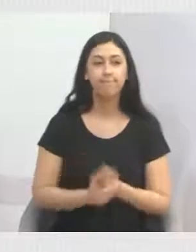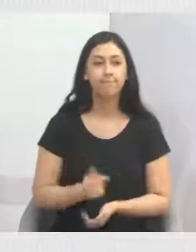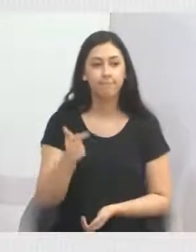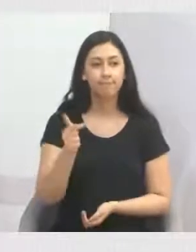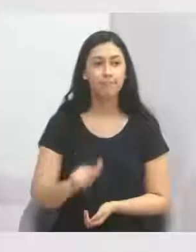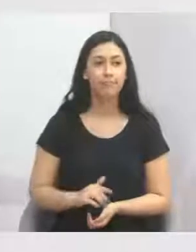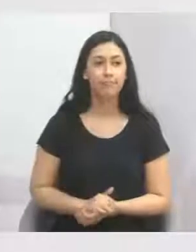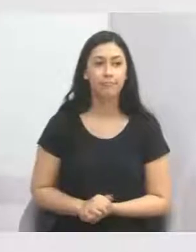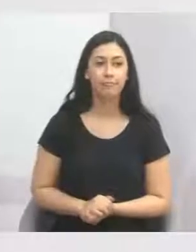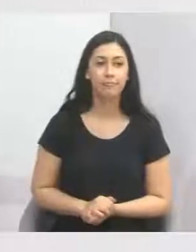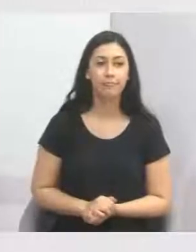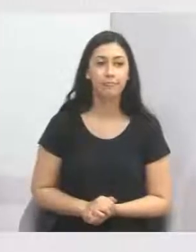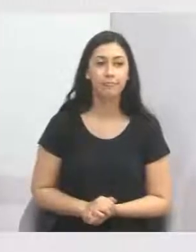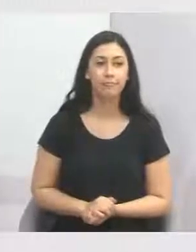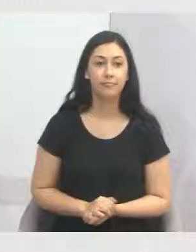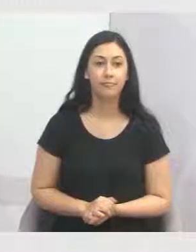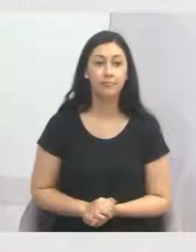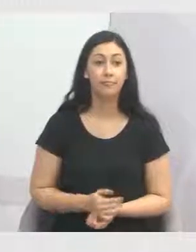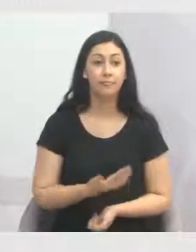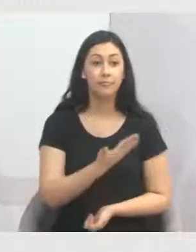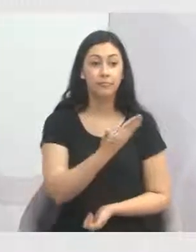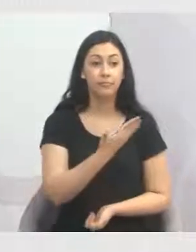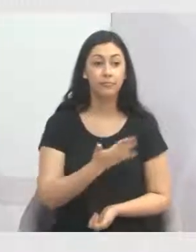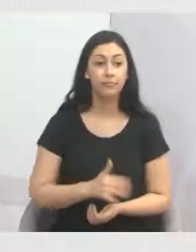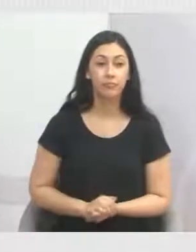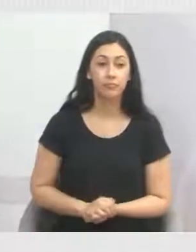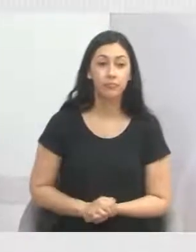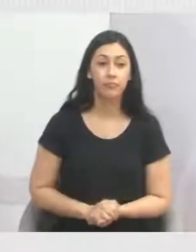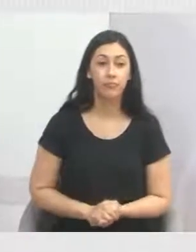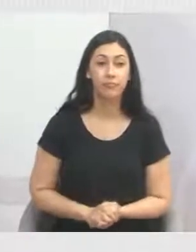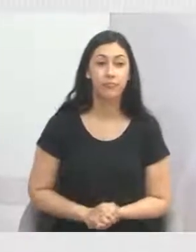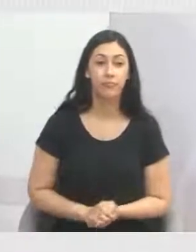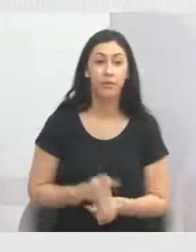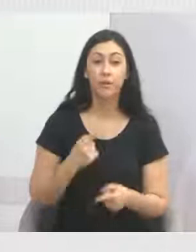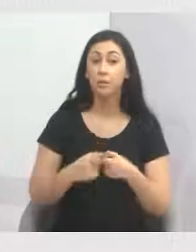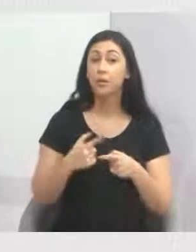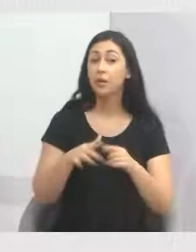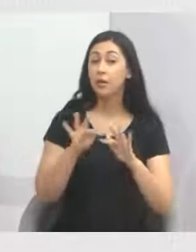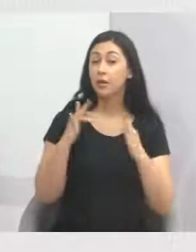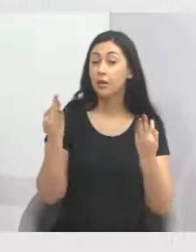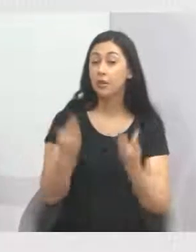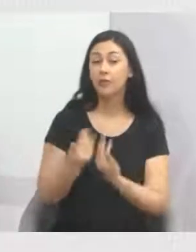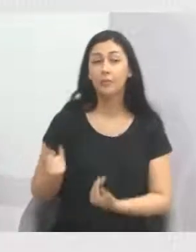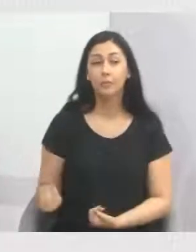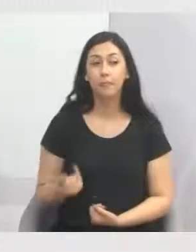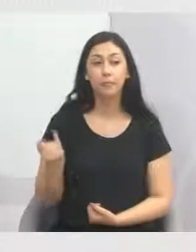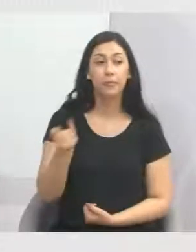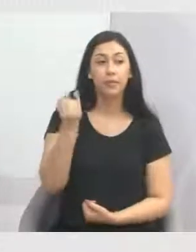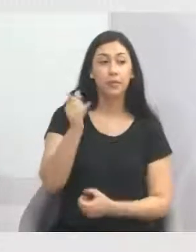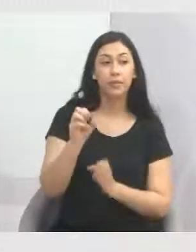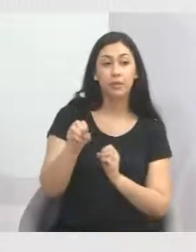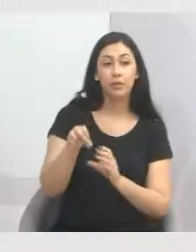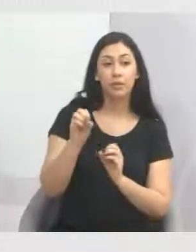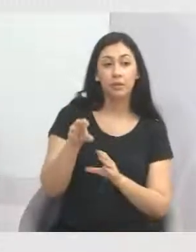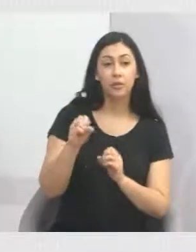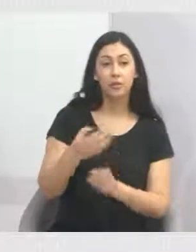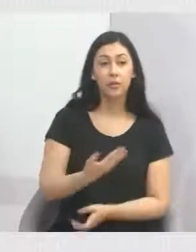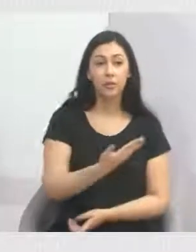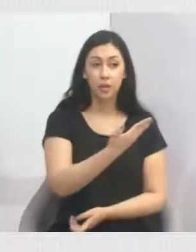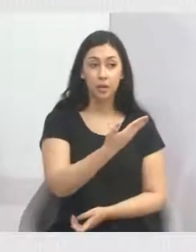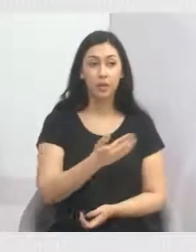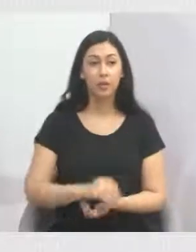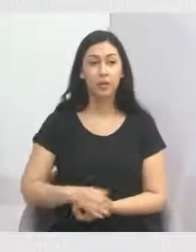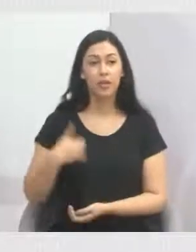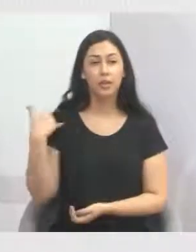Próximo. Tá aí, ó, a importância, né, da família unida aí para a educação. Esse menino aí,